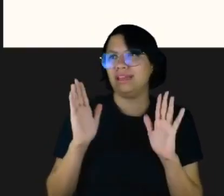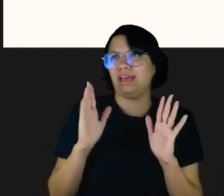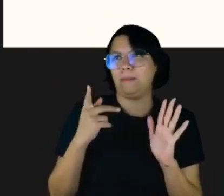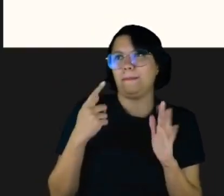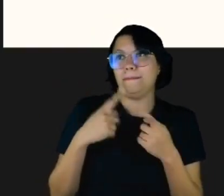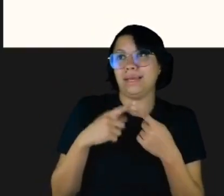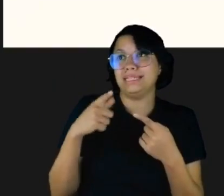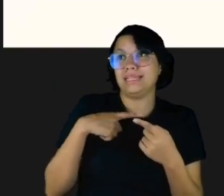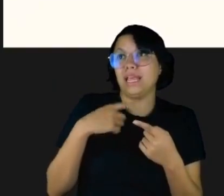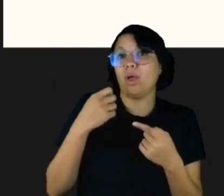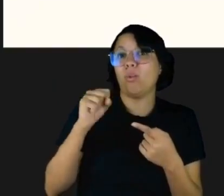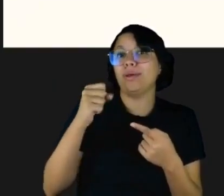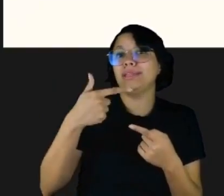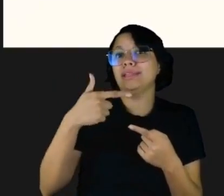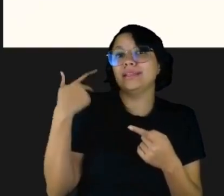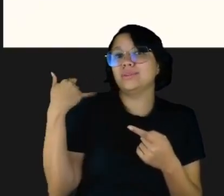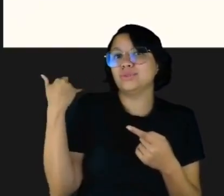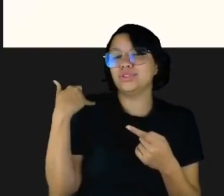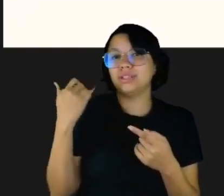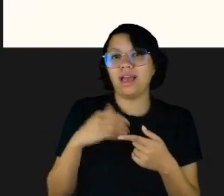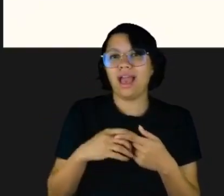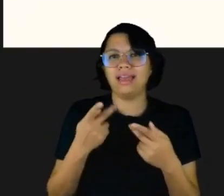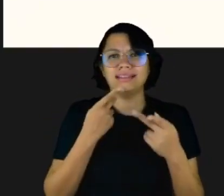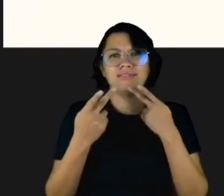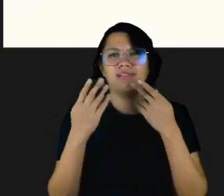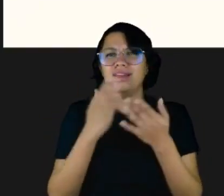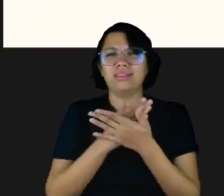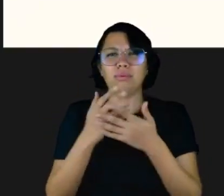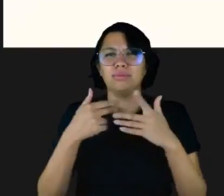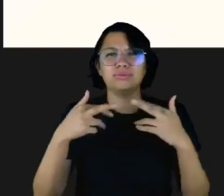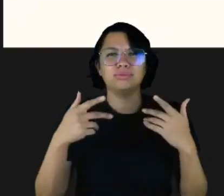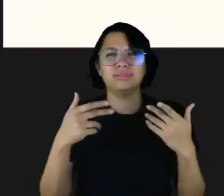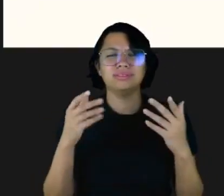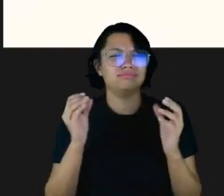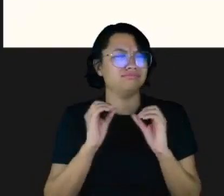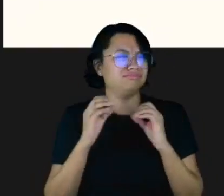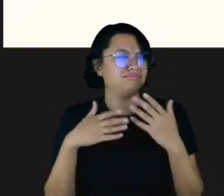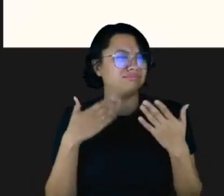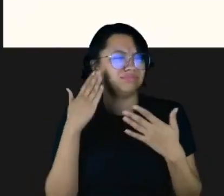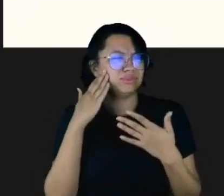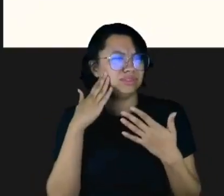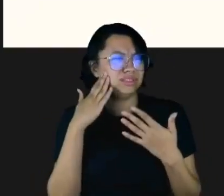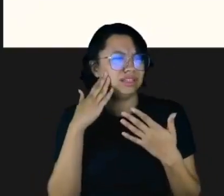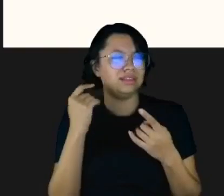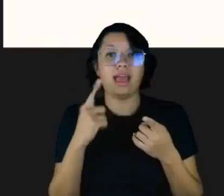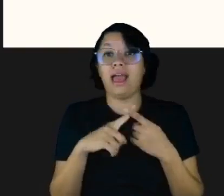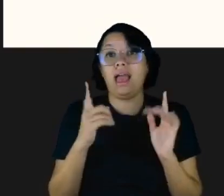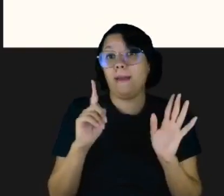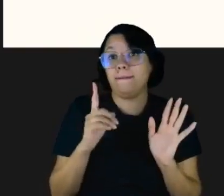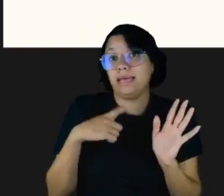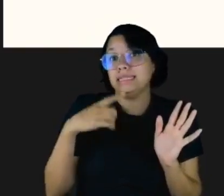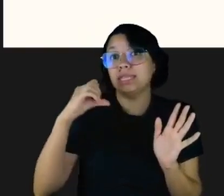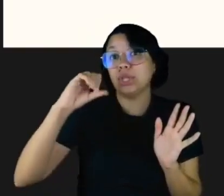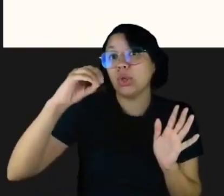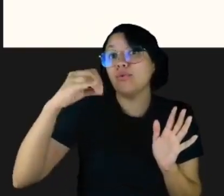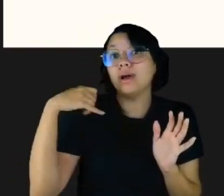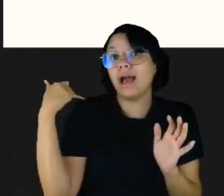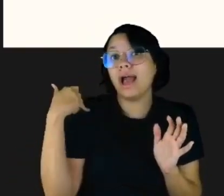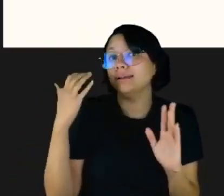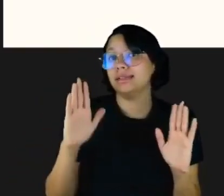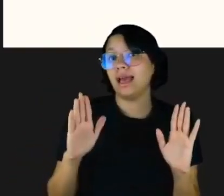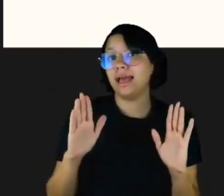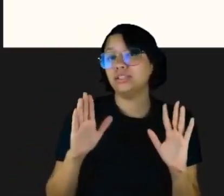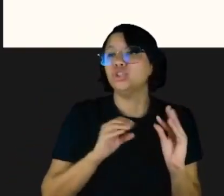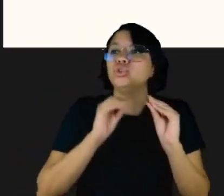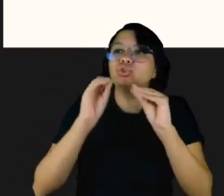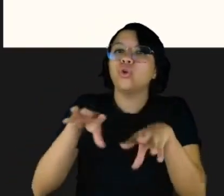anos. Ele está muito assim, falando umas coisas nada a ver. Mas também vai fazer 90 anos. Nós vamos jogando